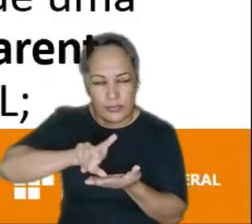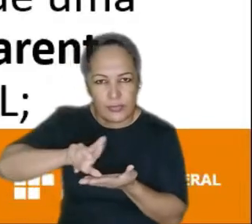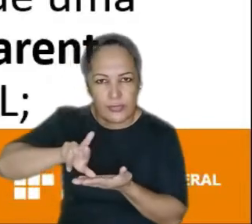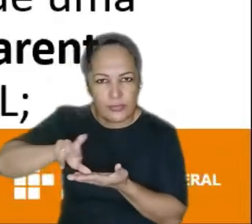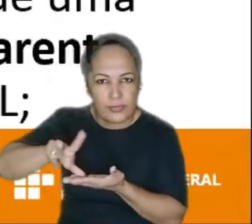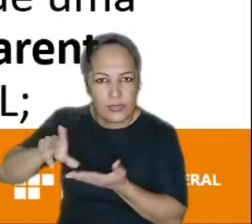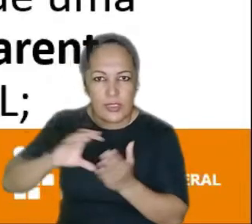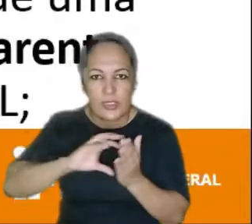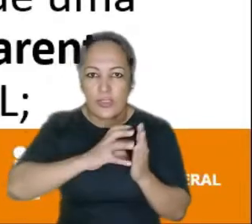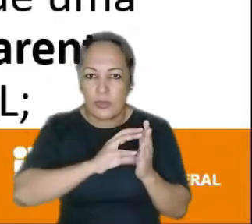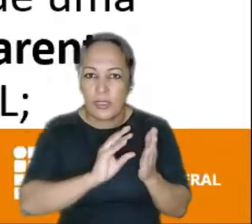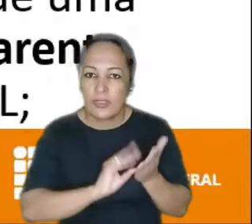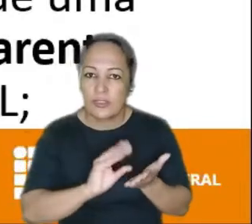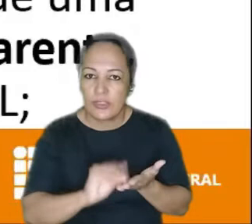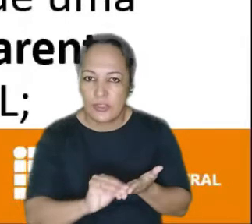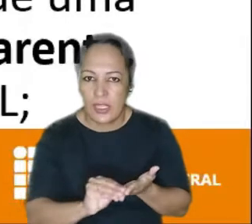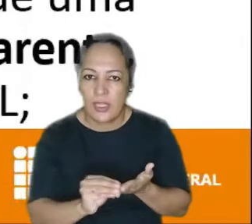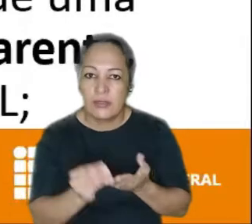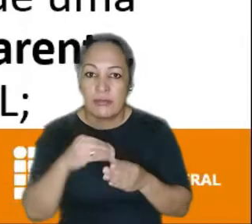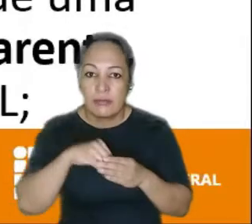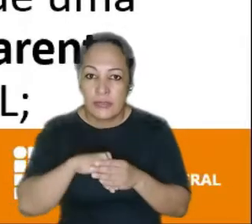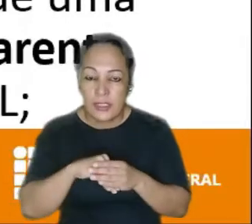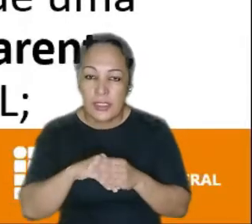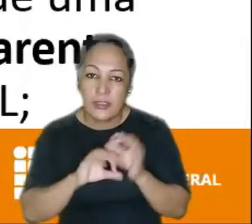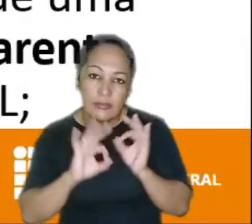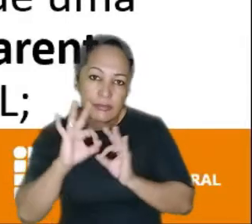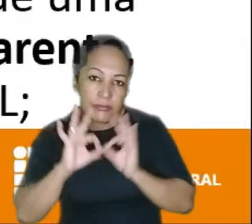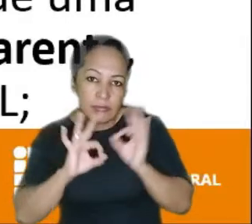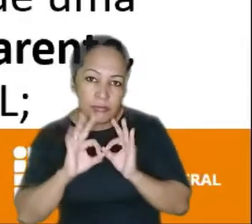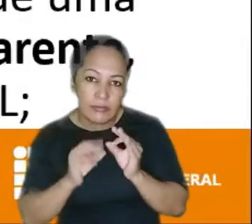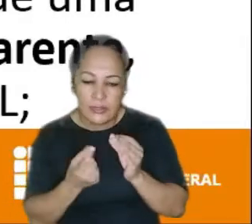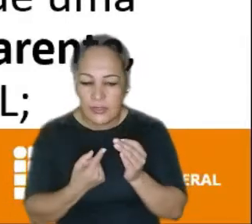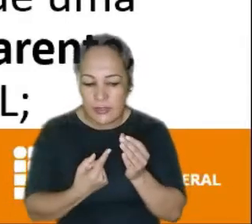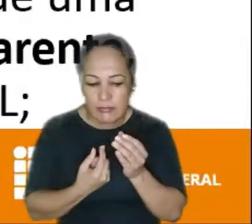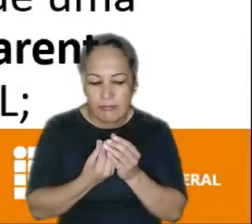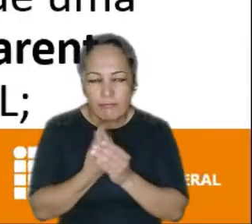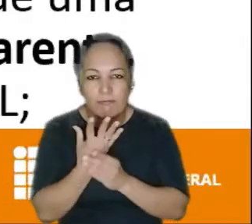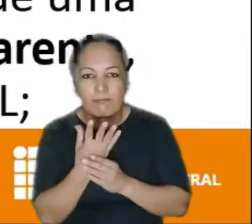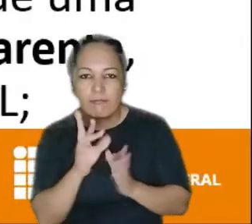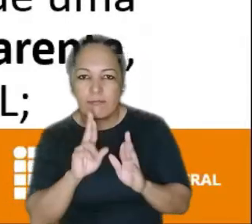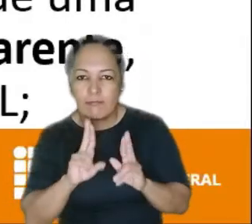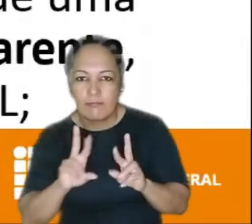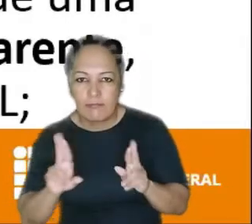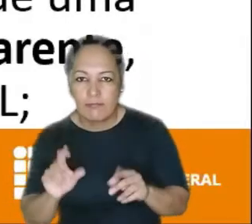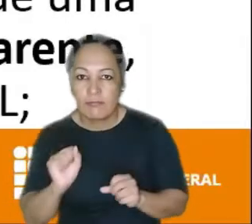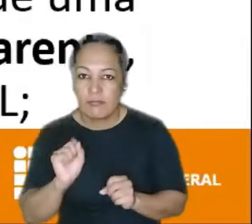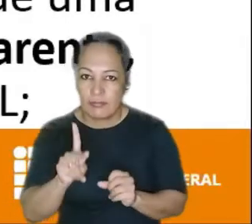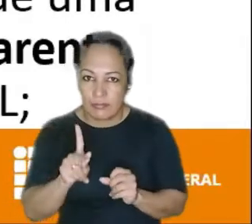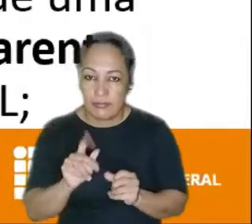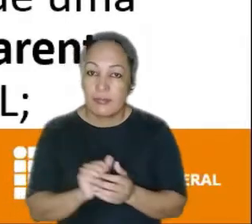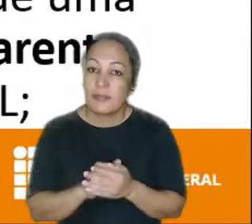dentro de um SGBD só, eu posso criar vários bancos de dados. Ok? Então, é